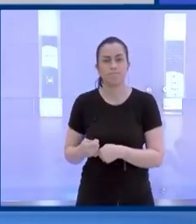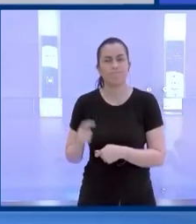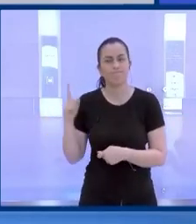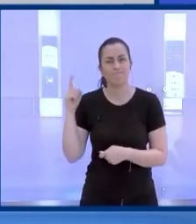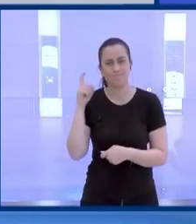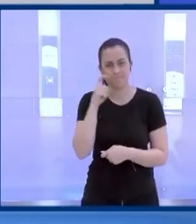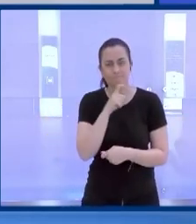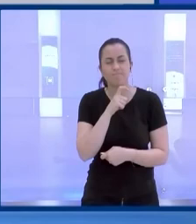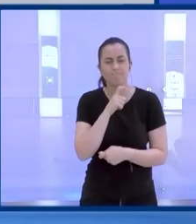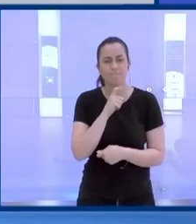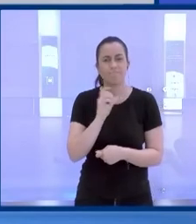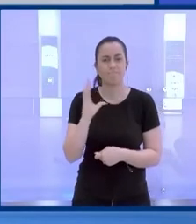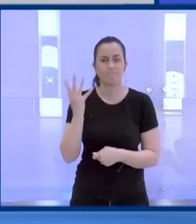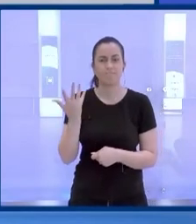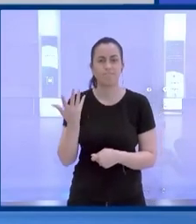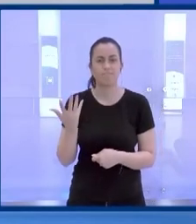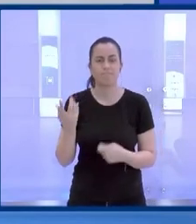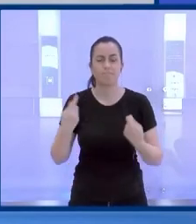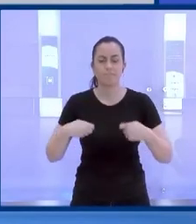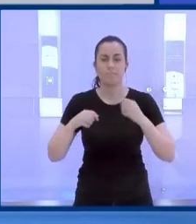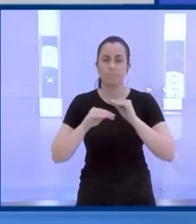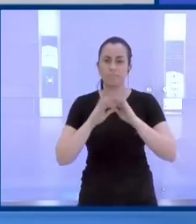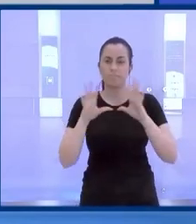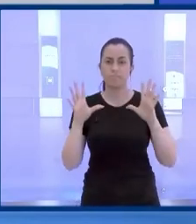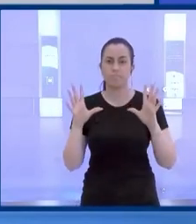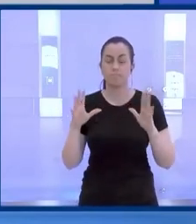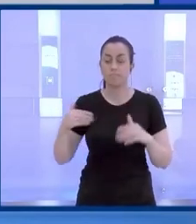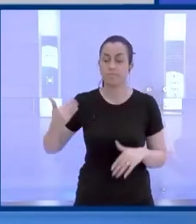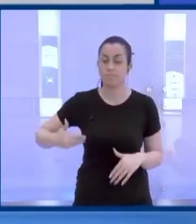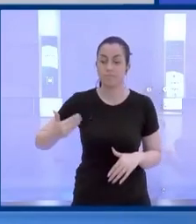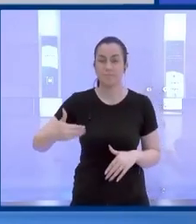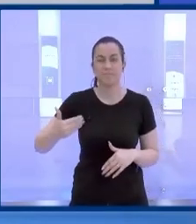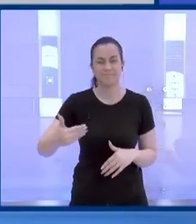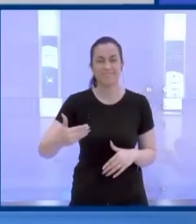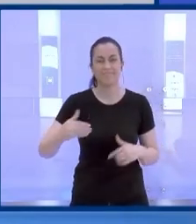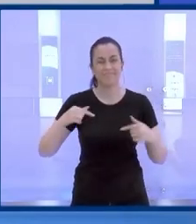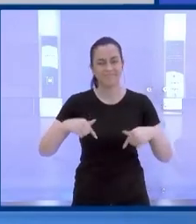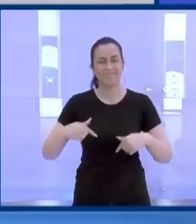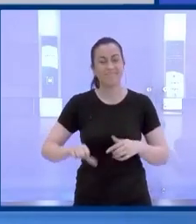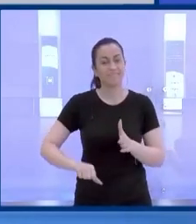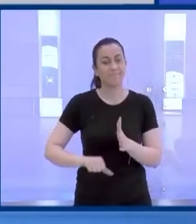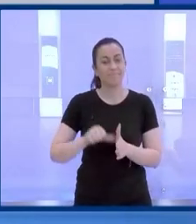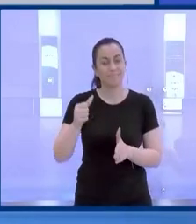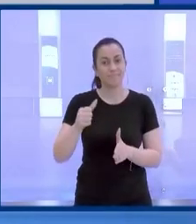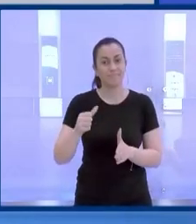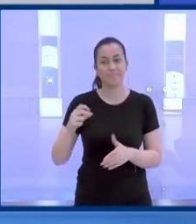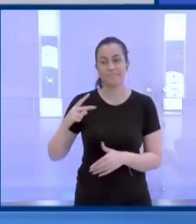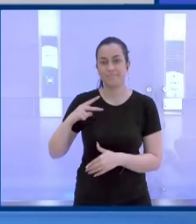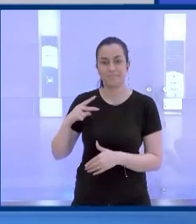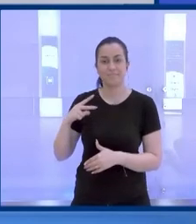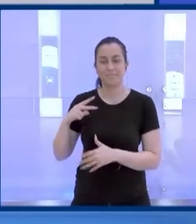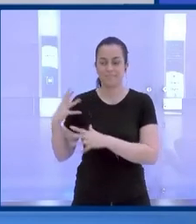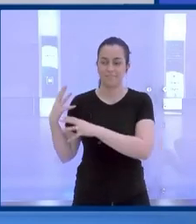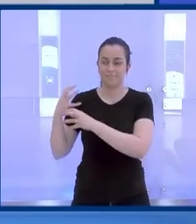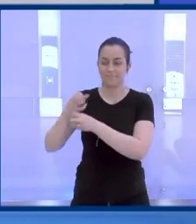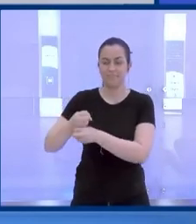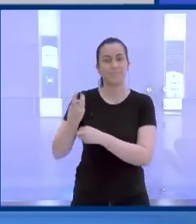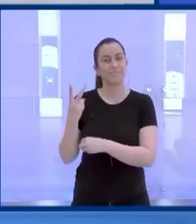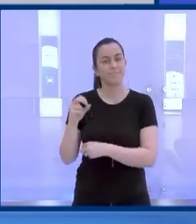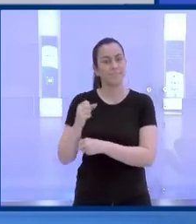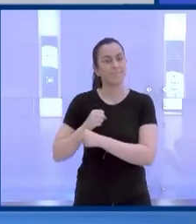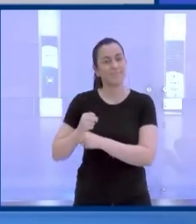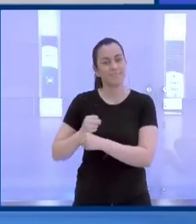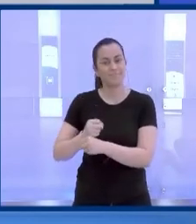adverso, que se clareie para que possamos avançar, mas estamos aqui diante da primeira privatização em 20 anos, como foi falado, e certos